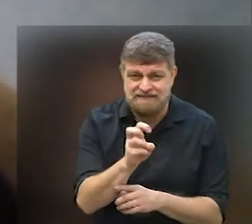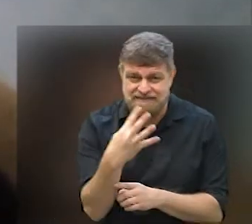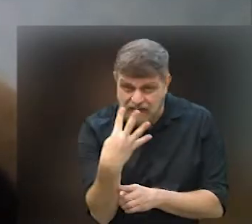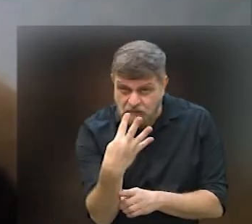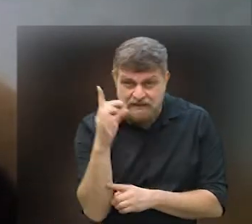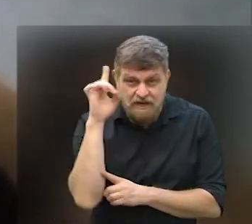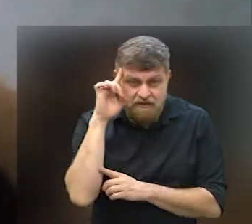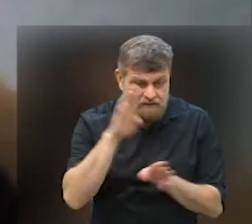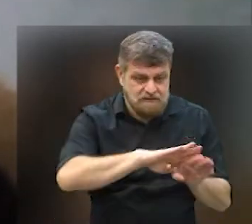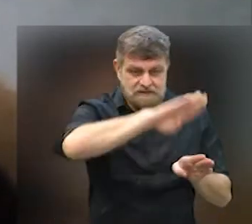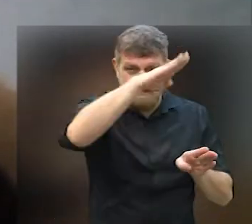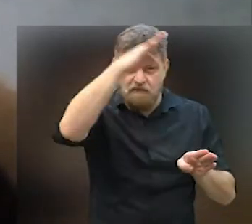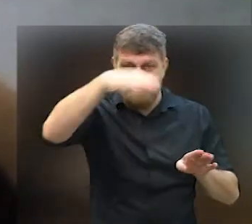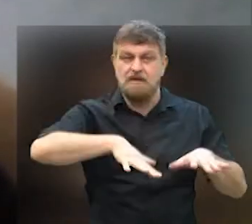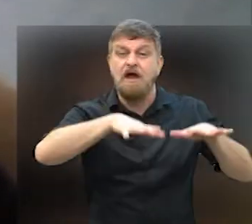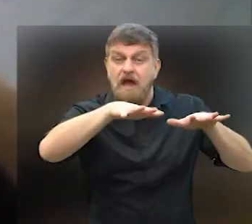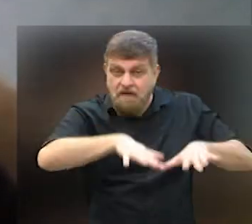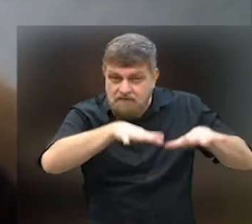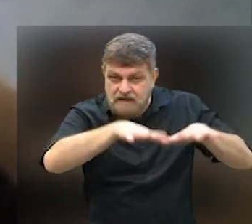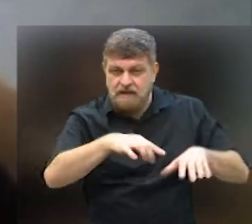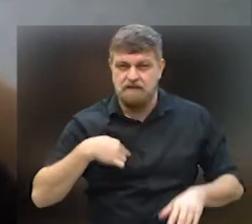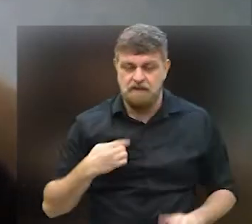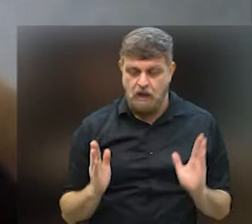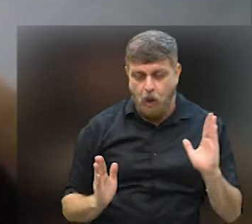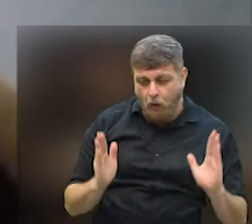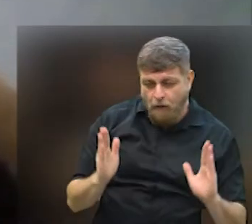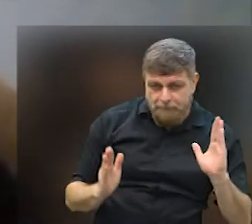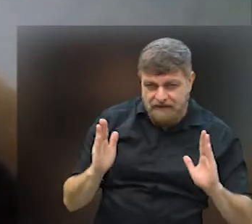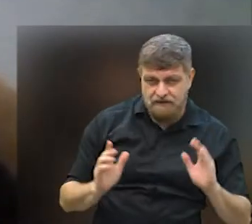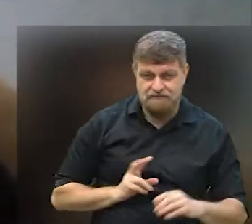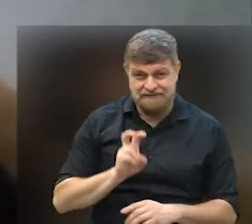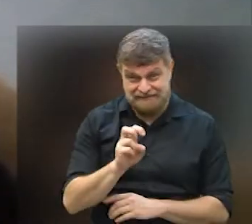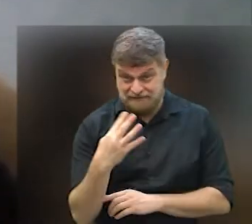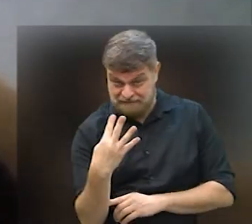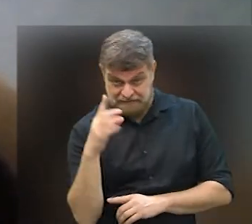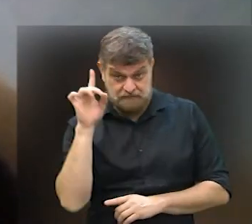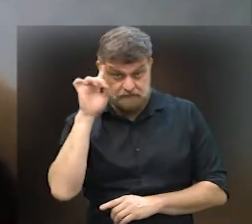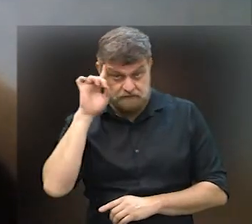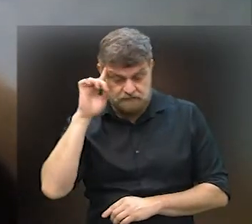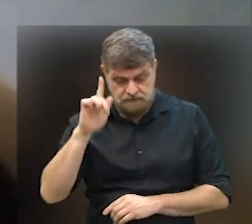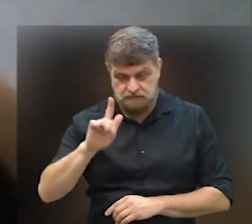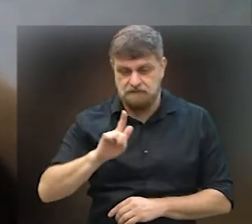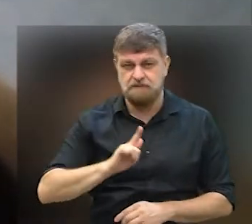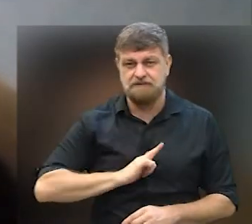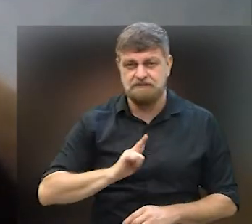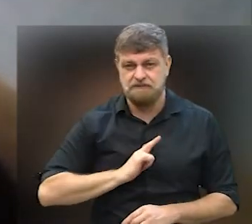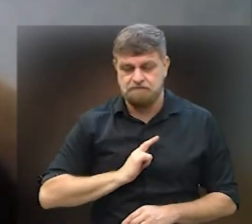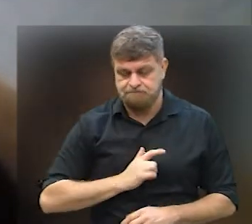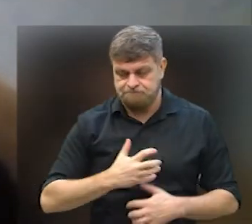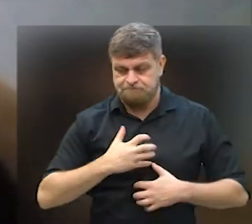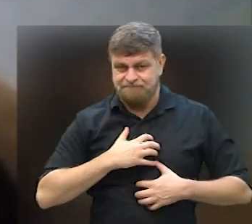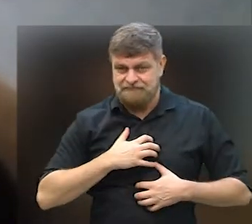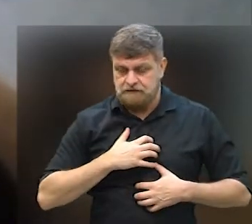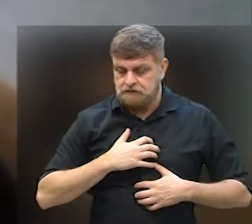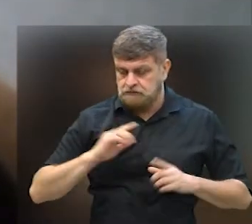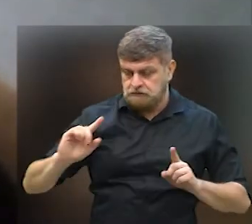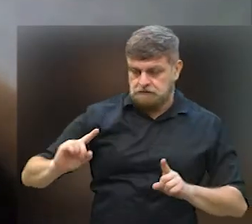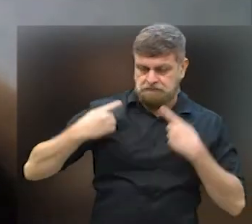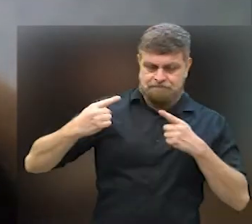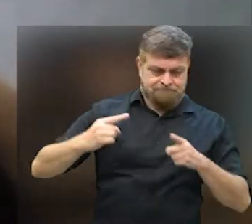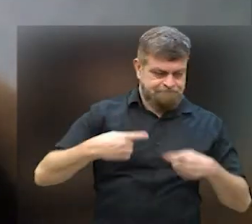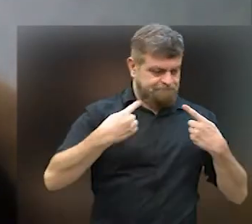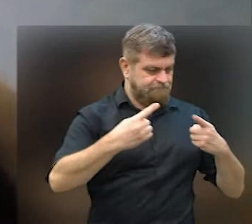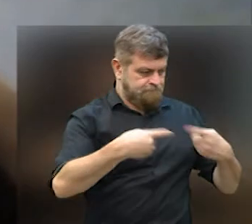54 dias na montanha. E esse período realmente traz muitas adversidades,